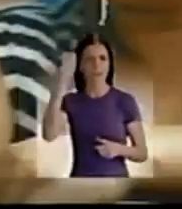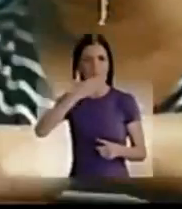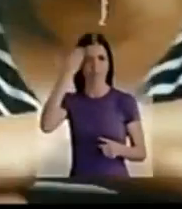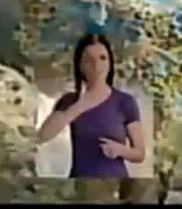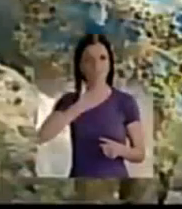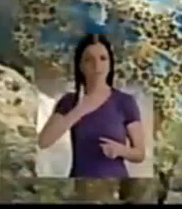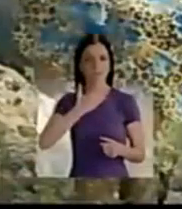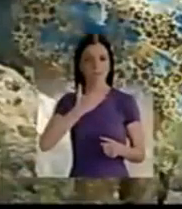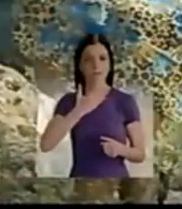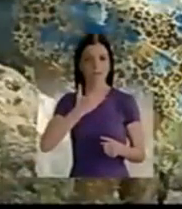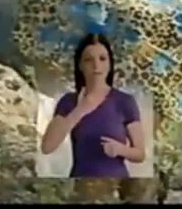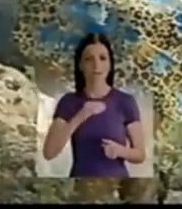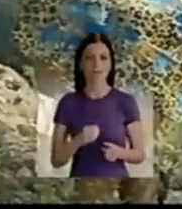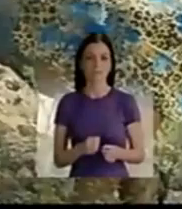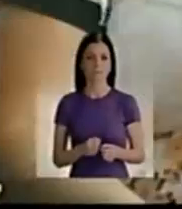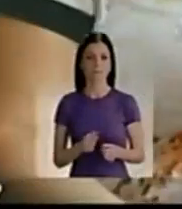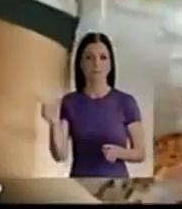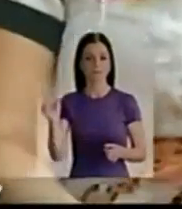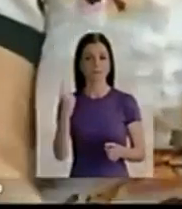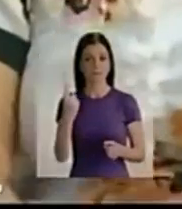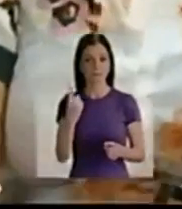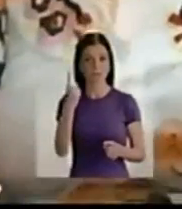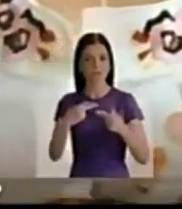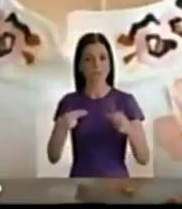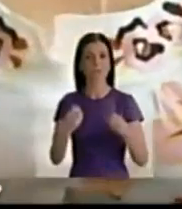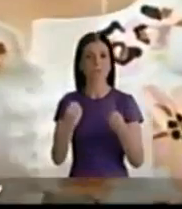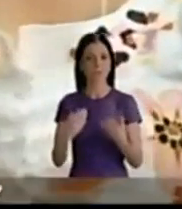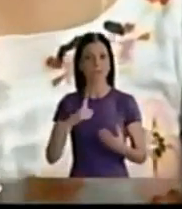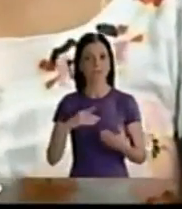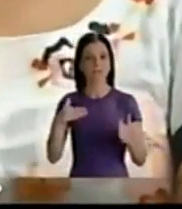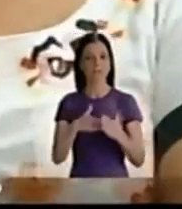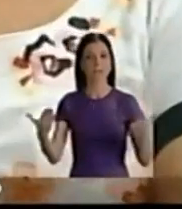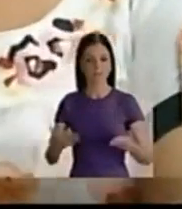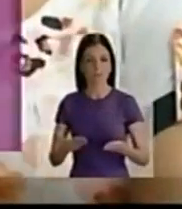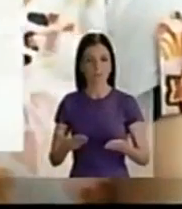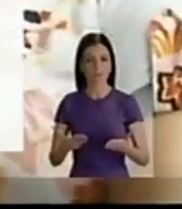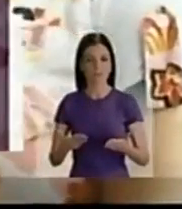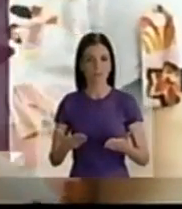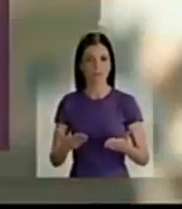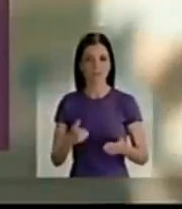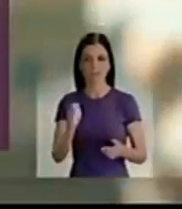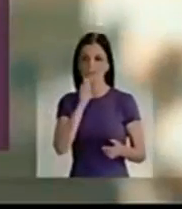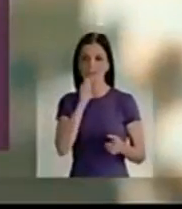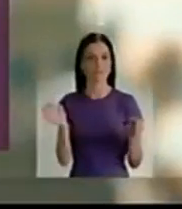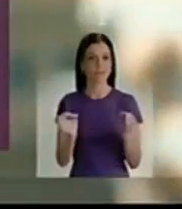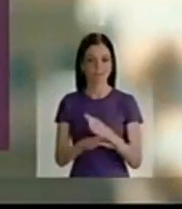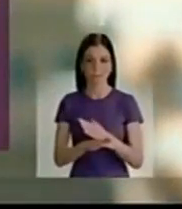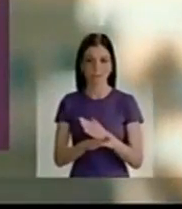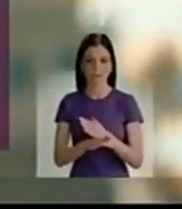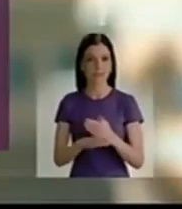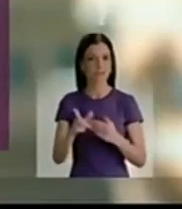isso? Porque a gente não vê isso. A gente ainda não descobriu. O bilhete único é a única coisa boa que nós temos até hoje. O bilhete único é o que não foi tirado até agora. E